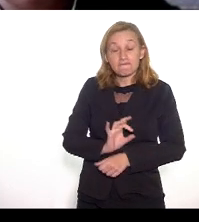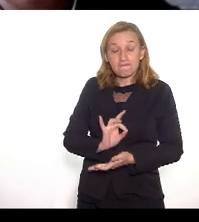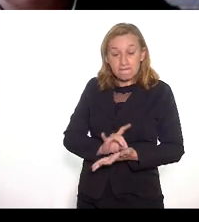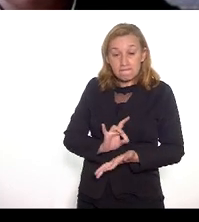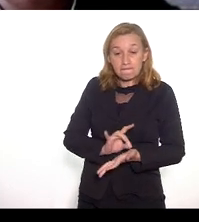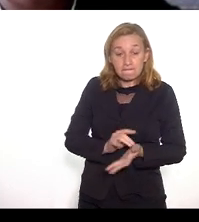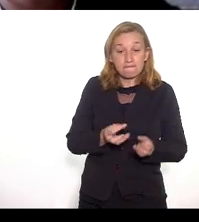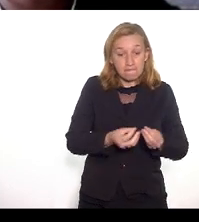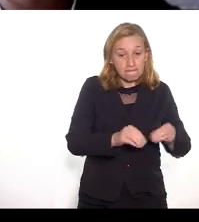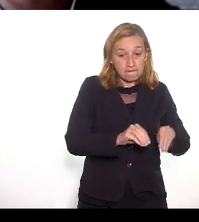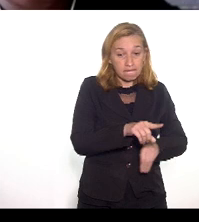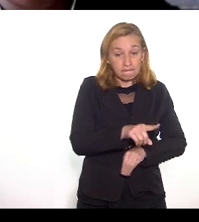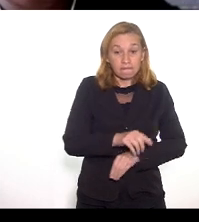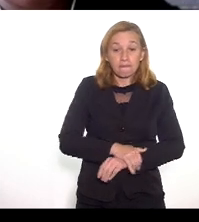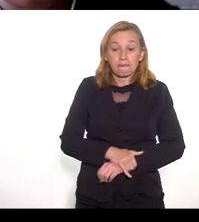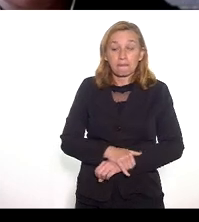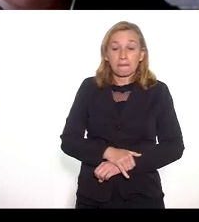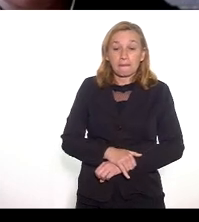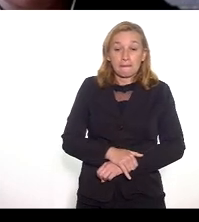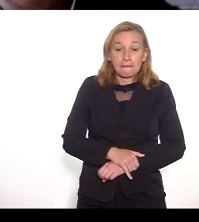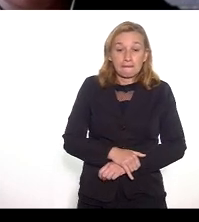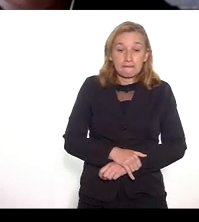Então, está prejudicado.